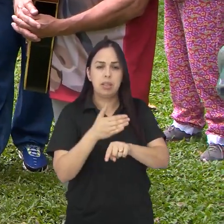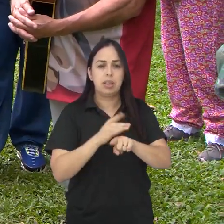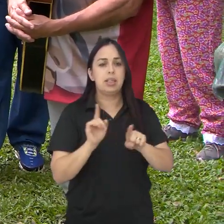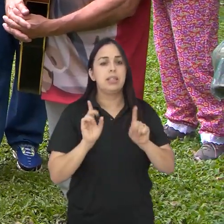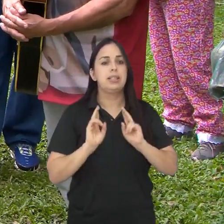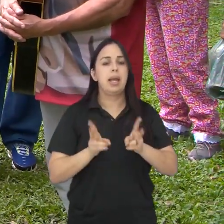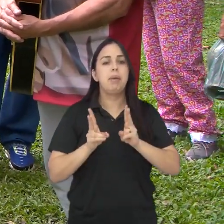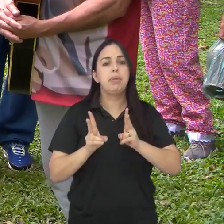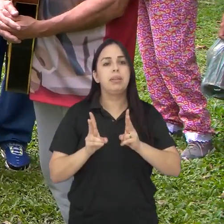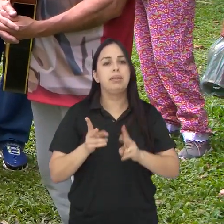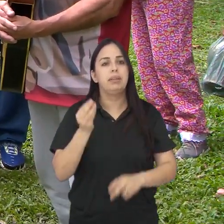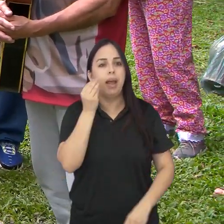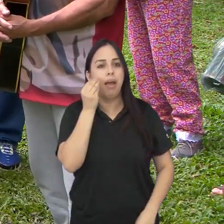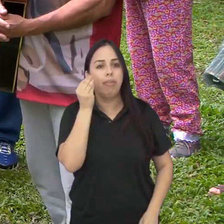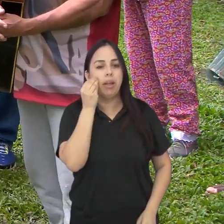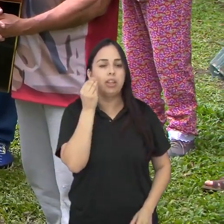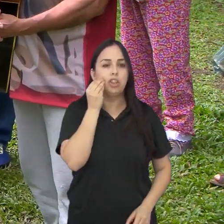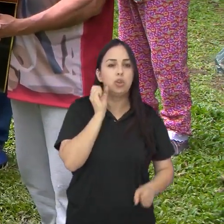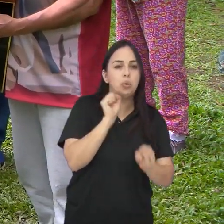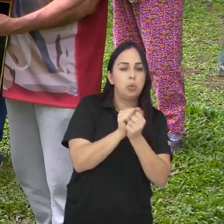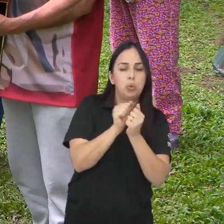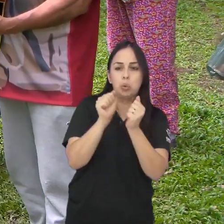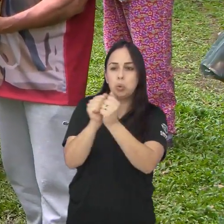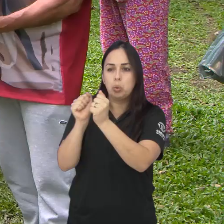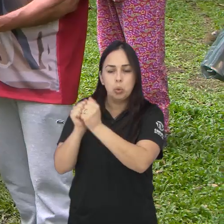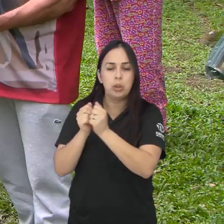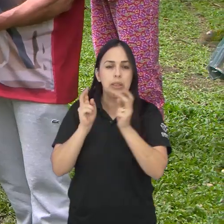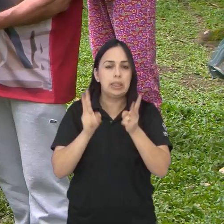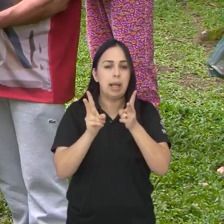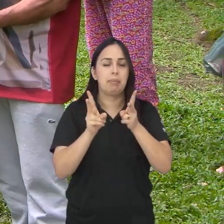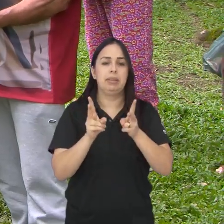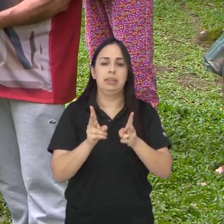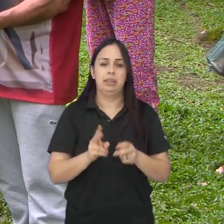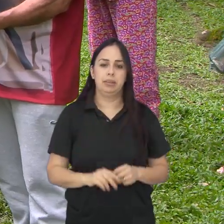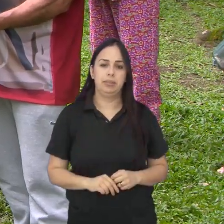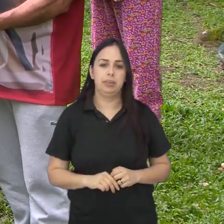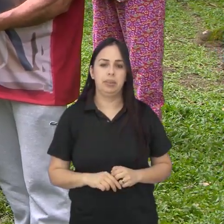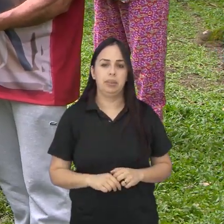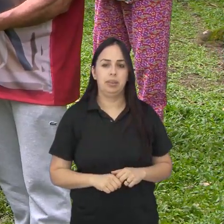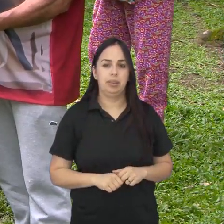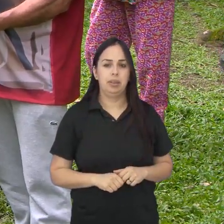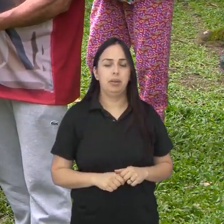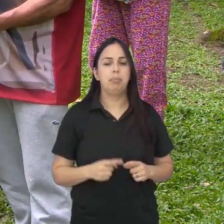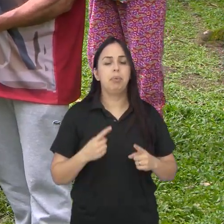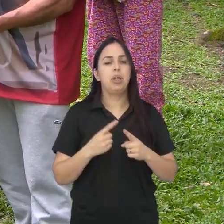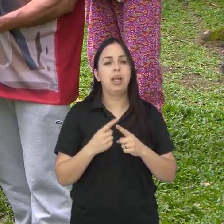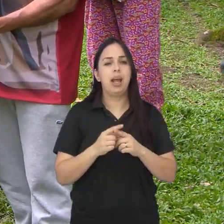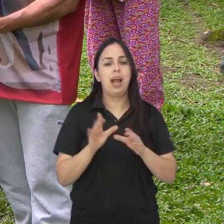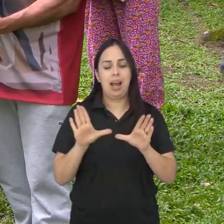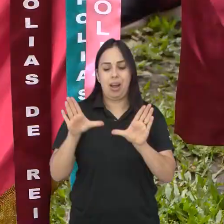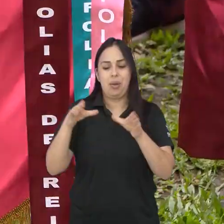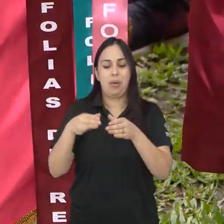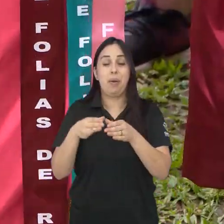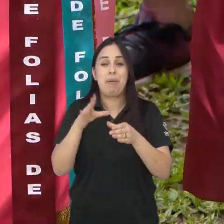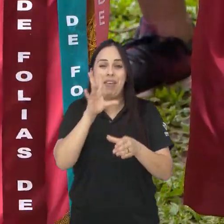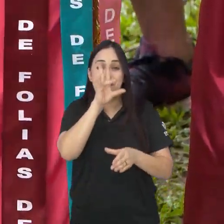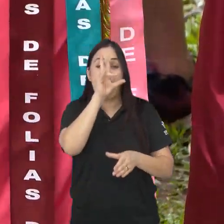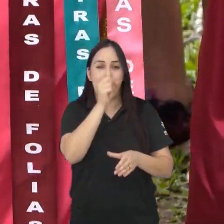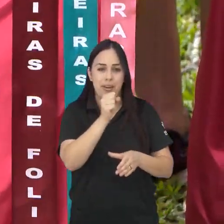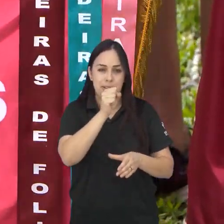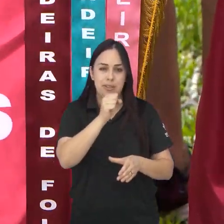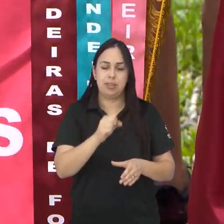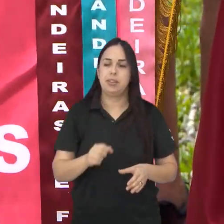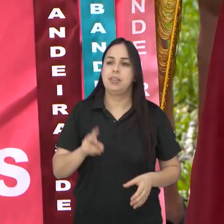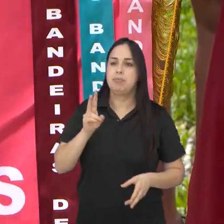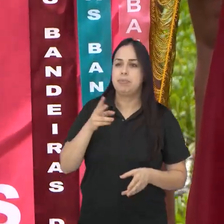gente procura sempre estar junto, né, sempre todas as oportunidades a gente está junto, porque isso fortalece mais, né, o grupo.